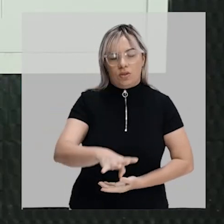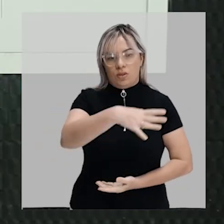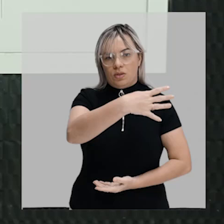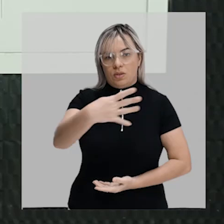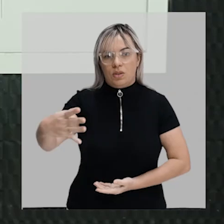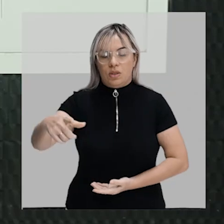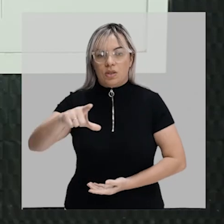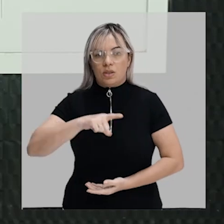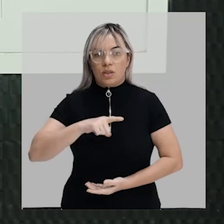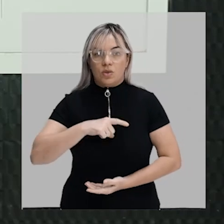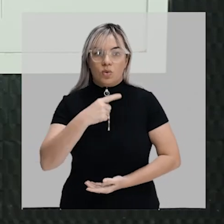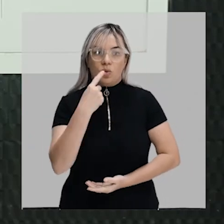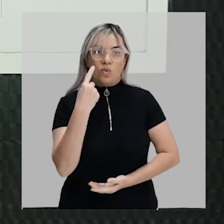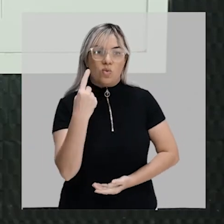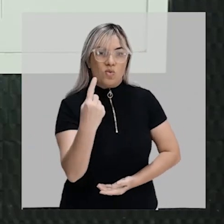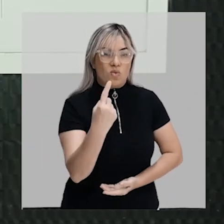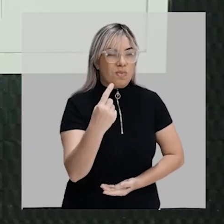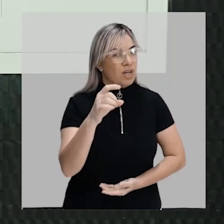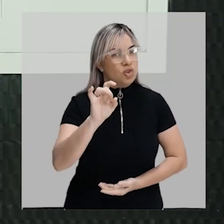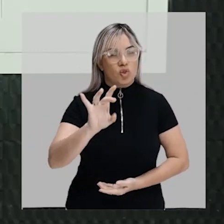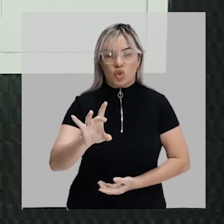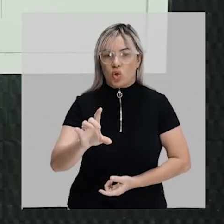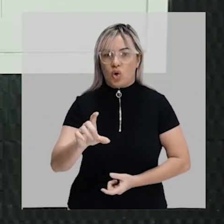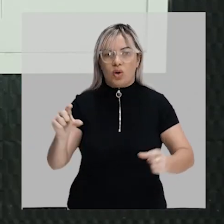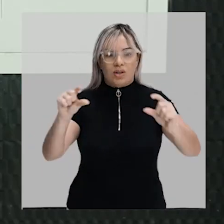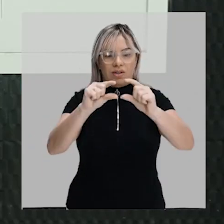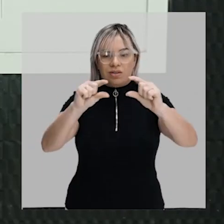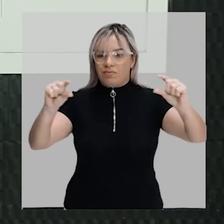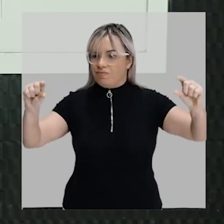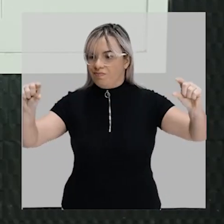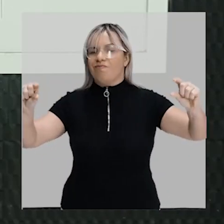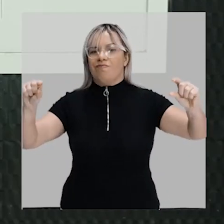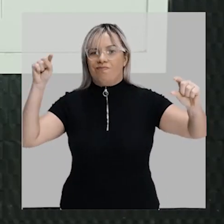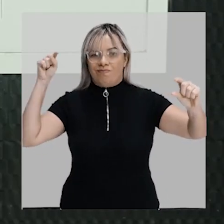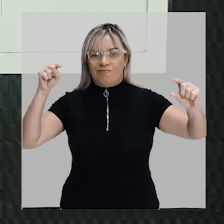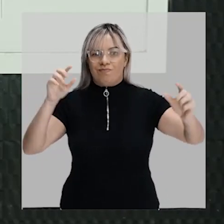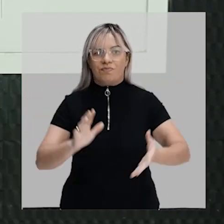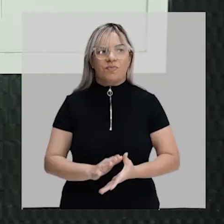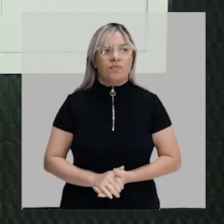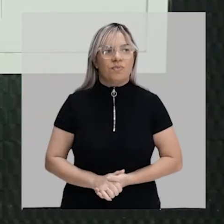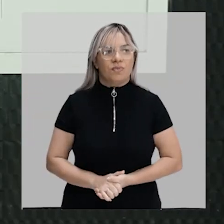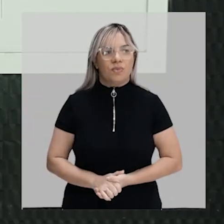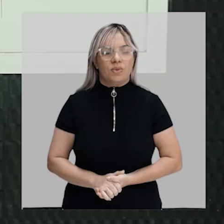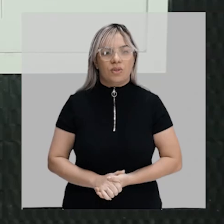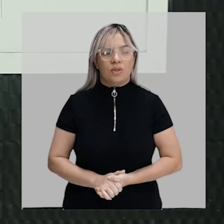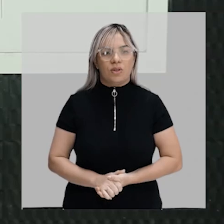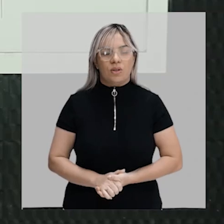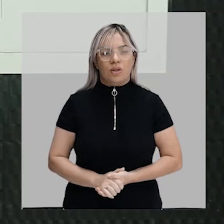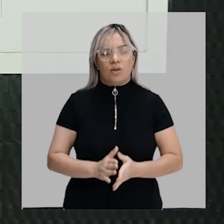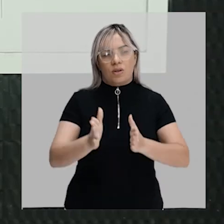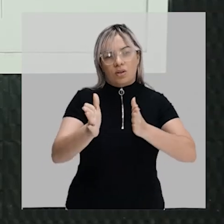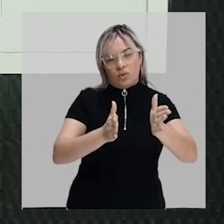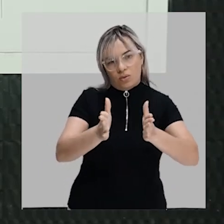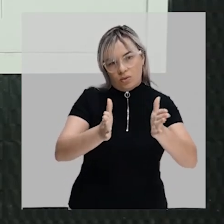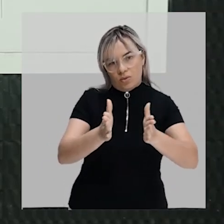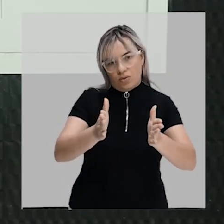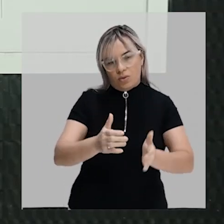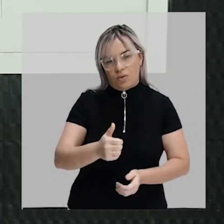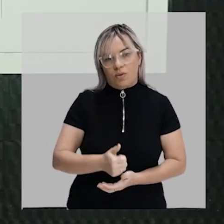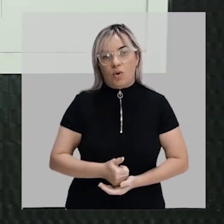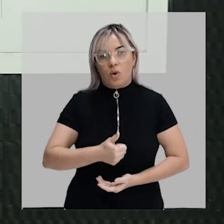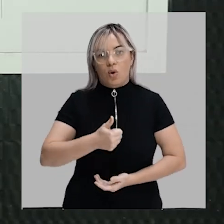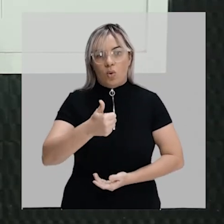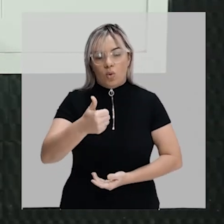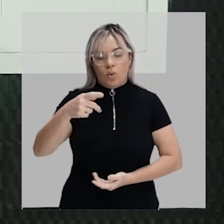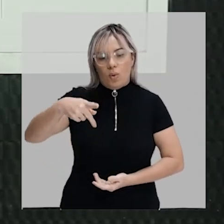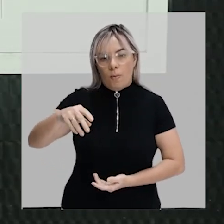certo apenas uma linha então é uma matriz cuja ordem é a ordem um